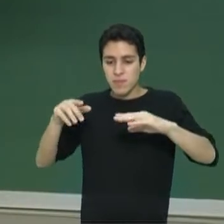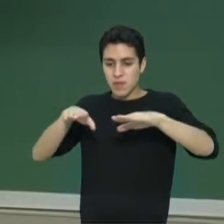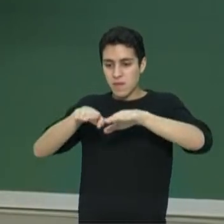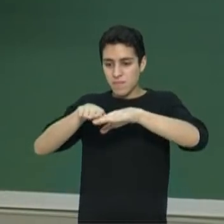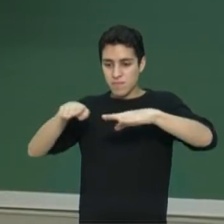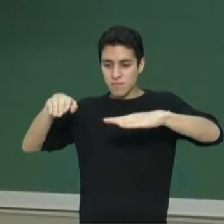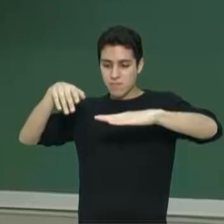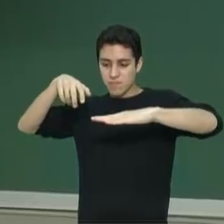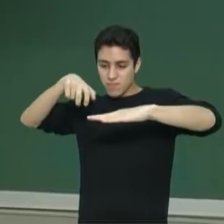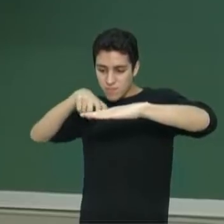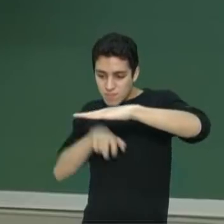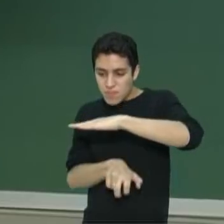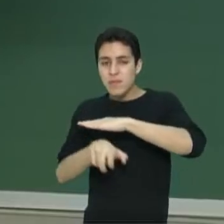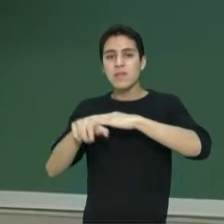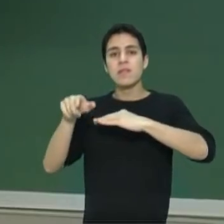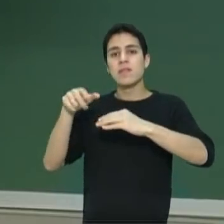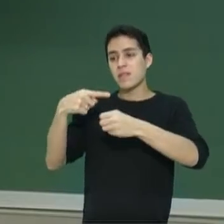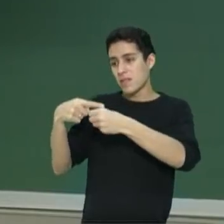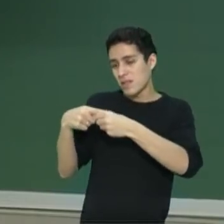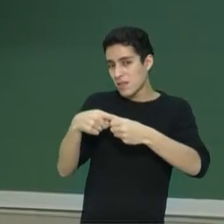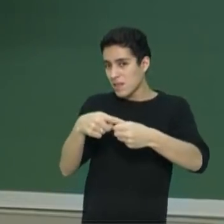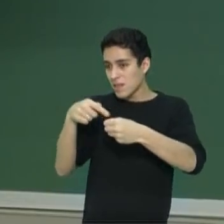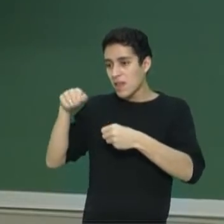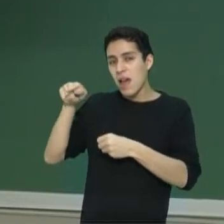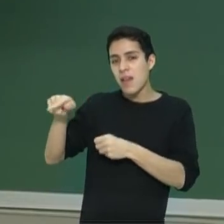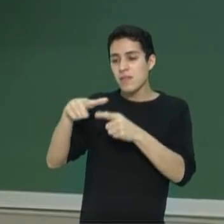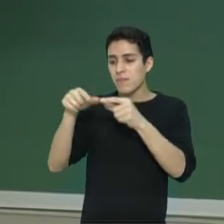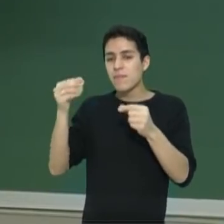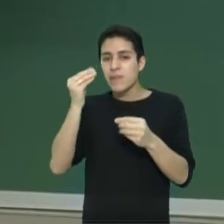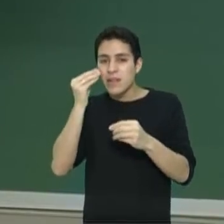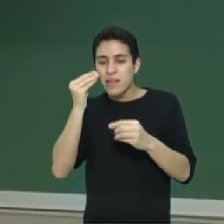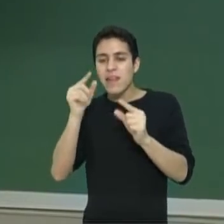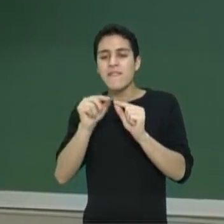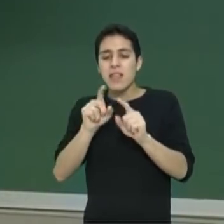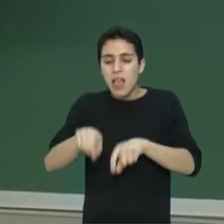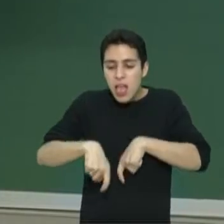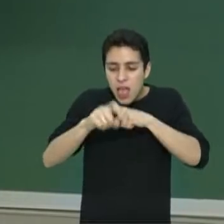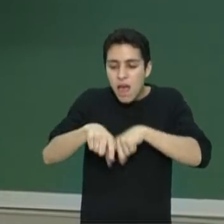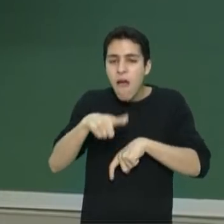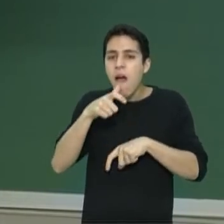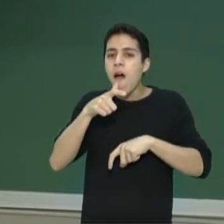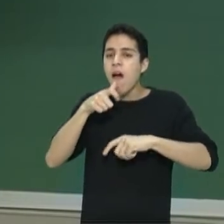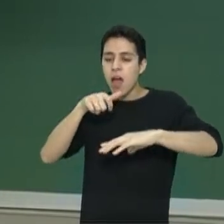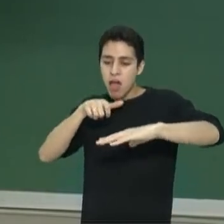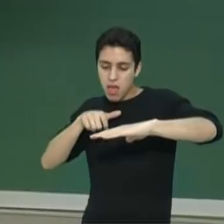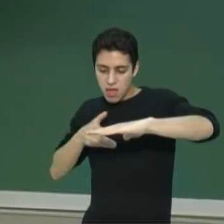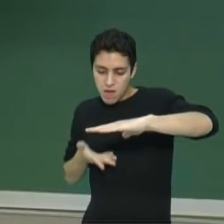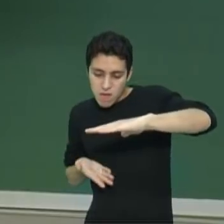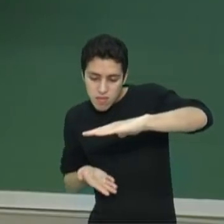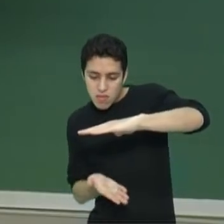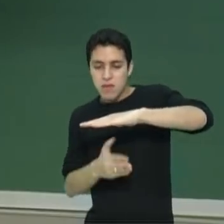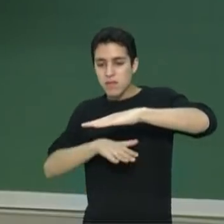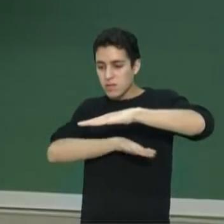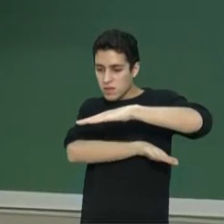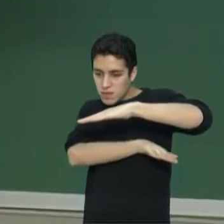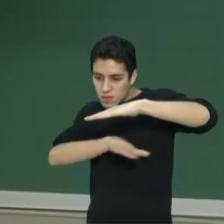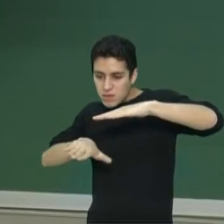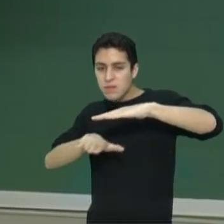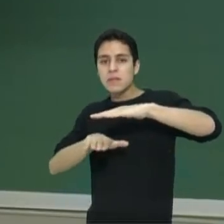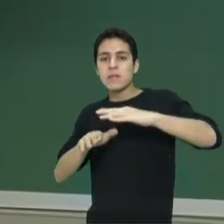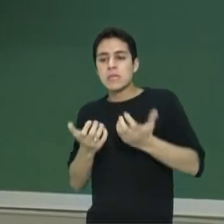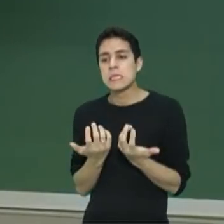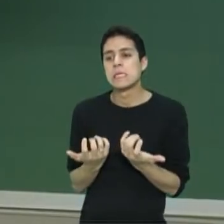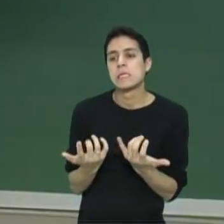subterrâneos em algumas cidades japonesas para praticar agricultura hidropônica, aquela que é o plantio na água. Então eles fazem um aproveitamento muito